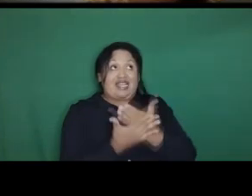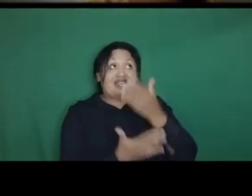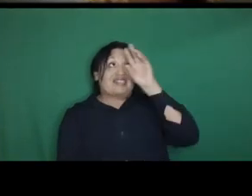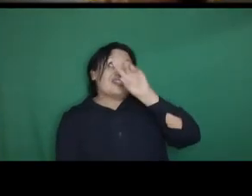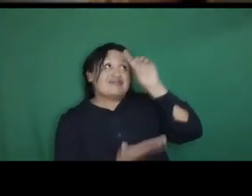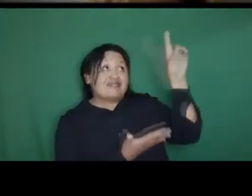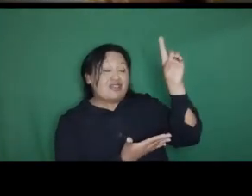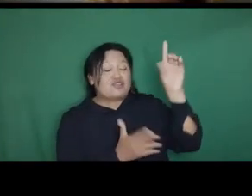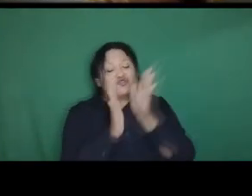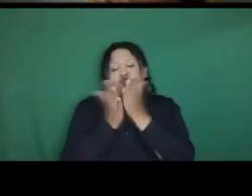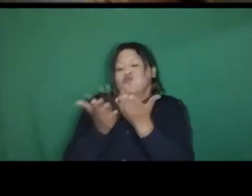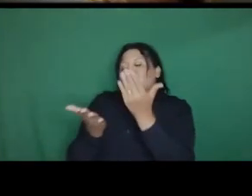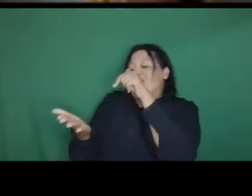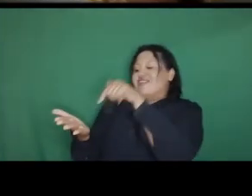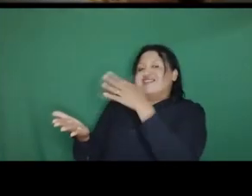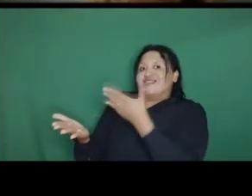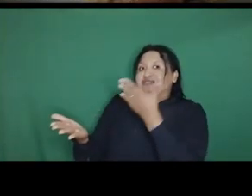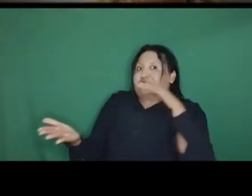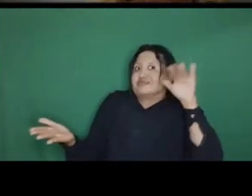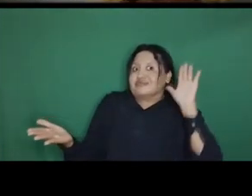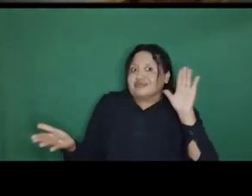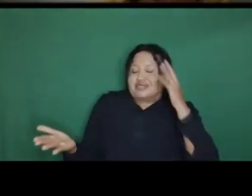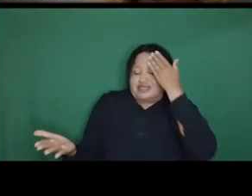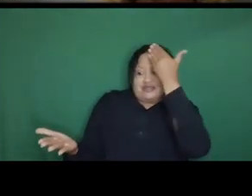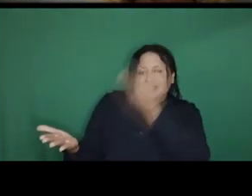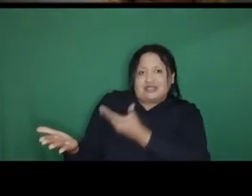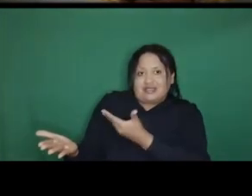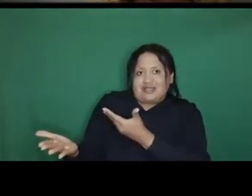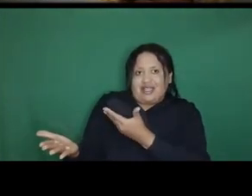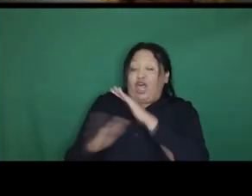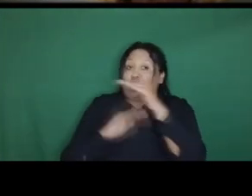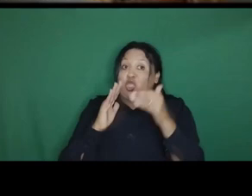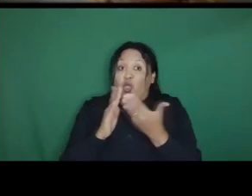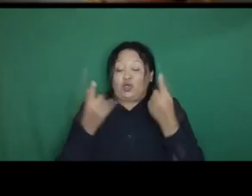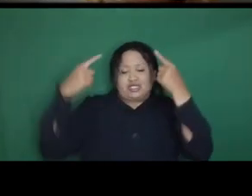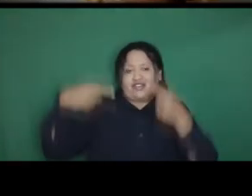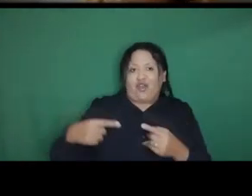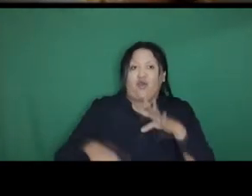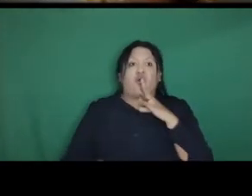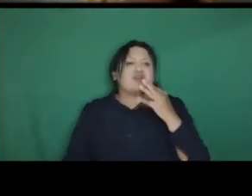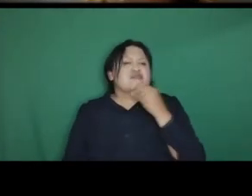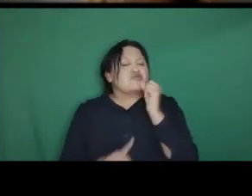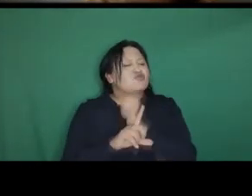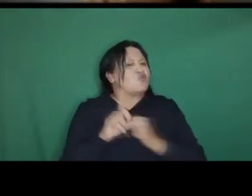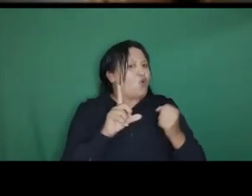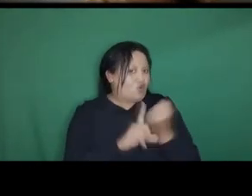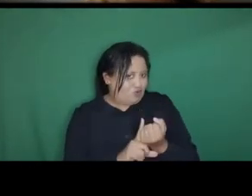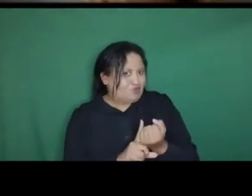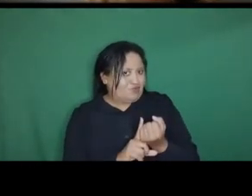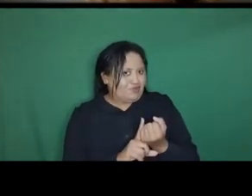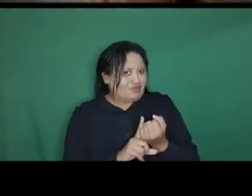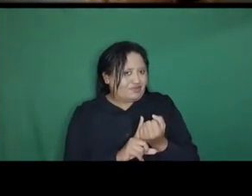vai explicar todos esses desafios ou conhecimento sociológico que ele é resultante das interações sociais